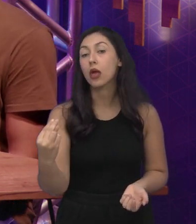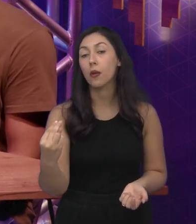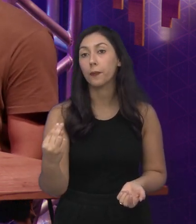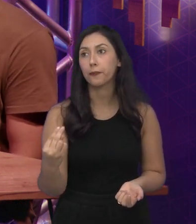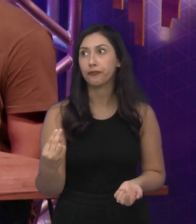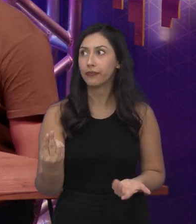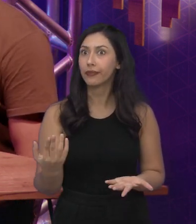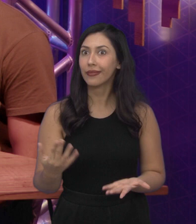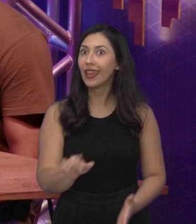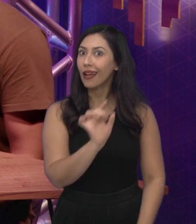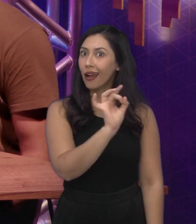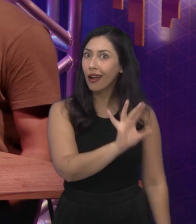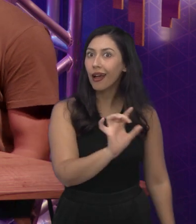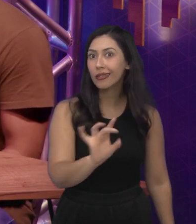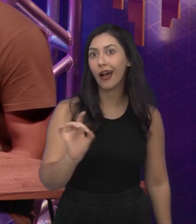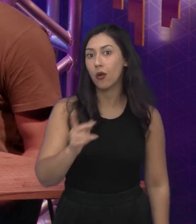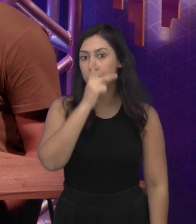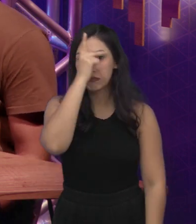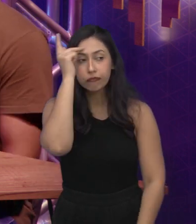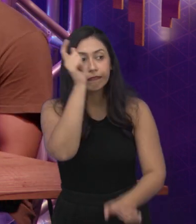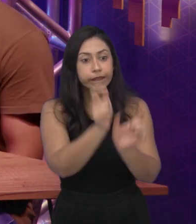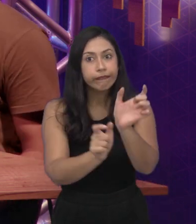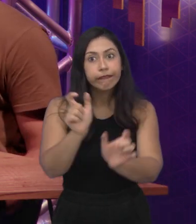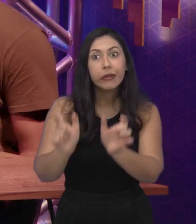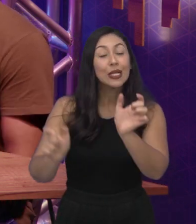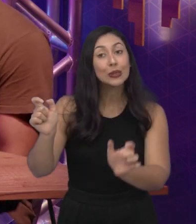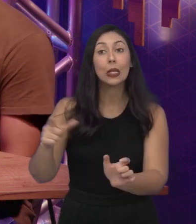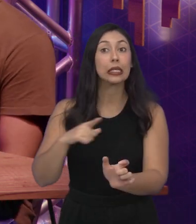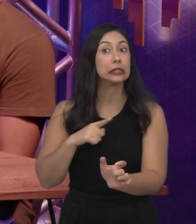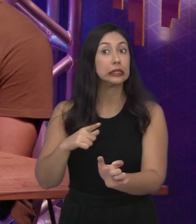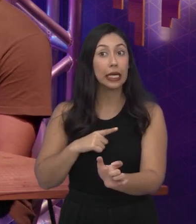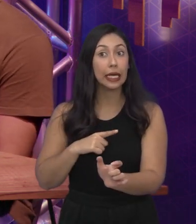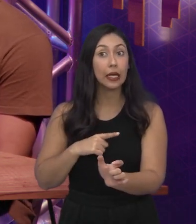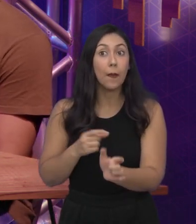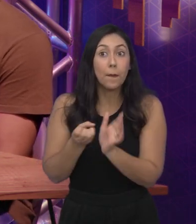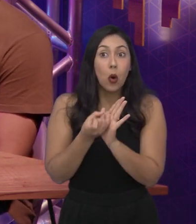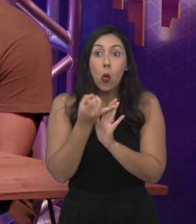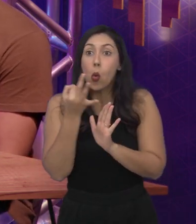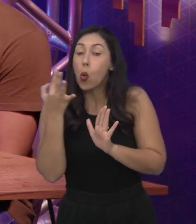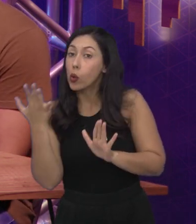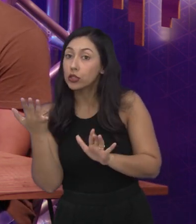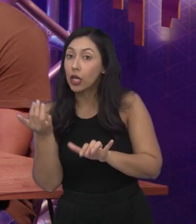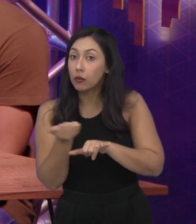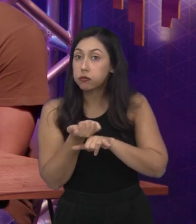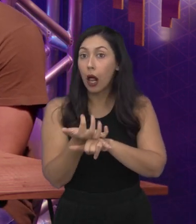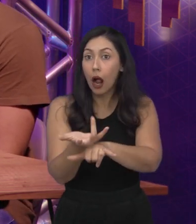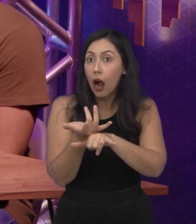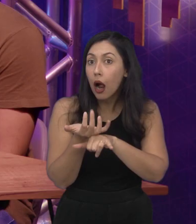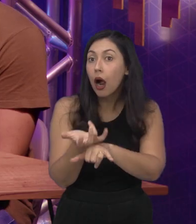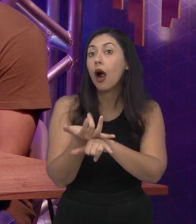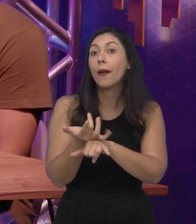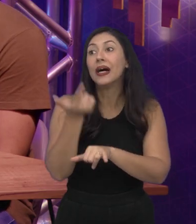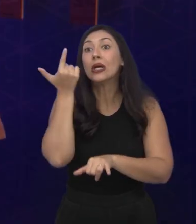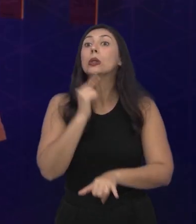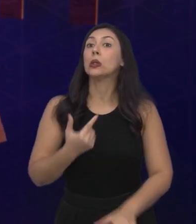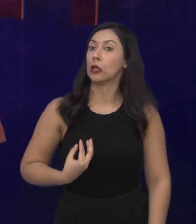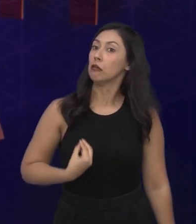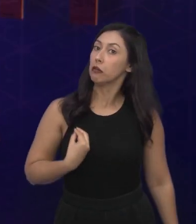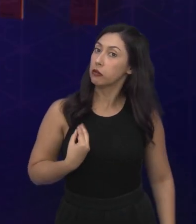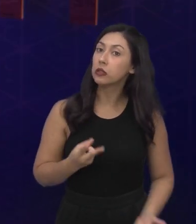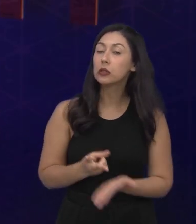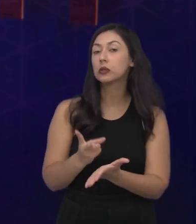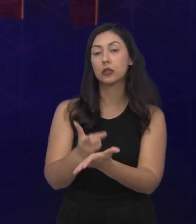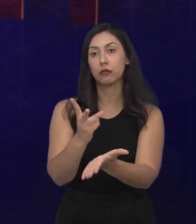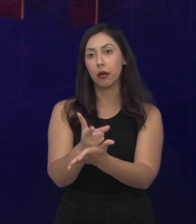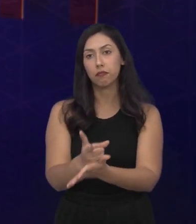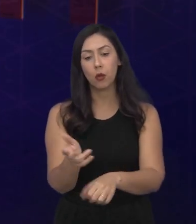mundo tem um índice basal de calorias que precisa para viver, entendeu? Quando